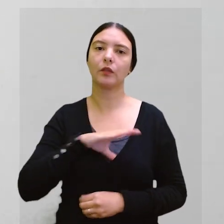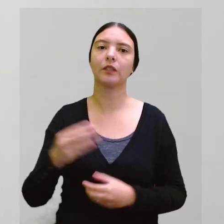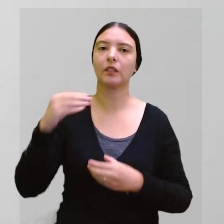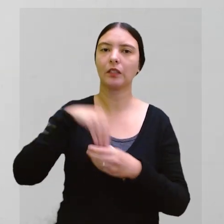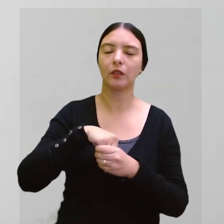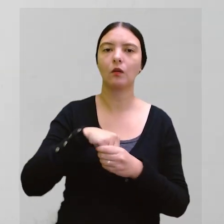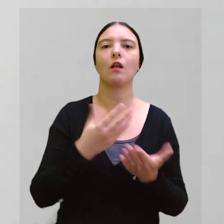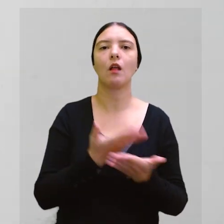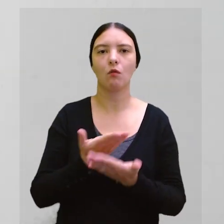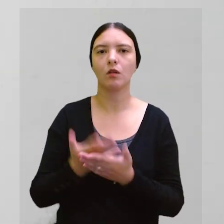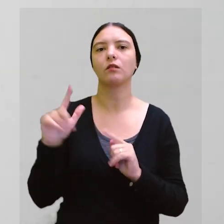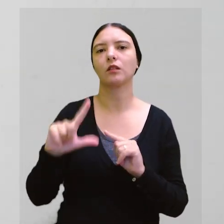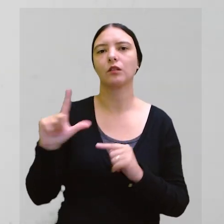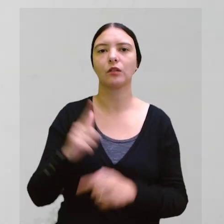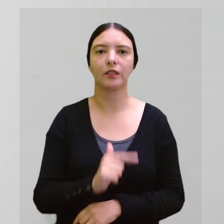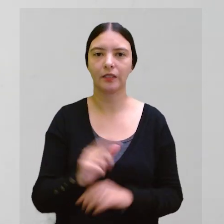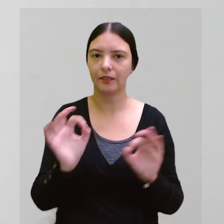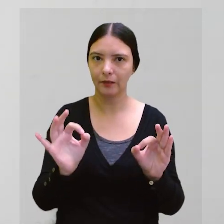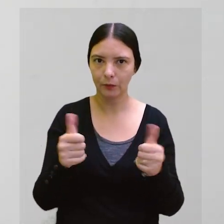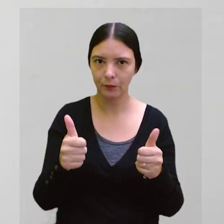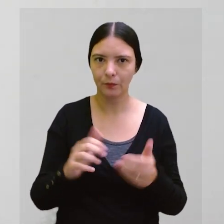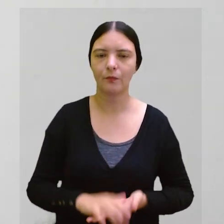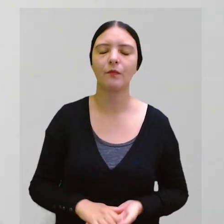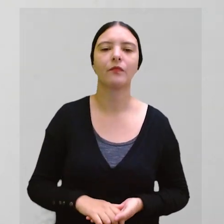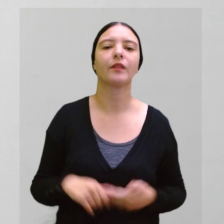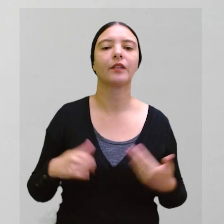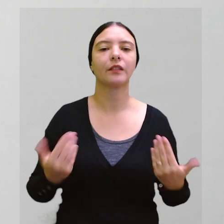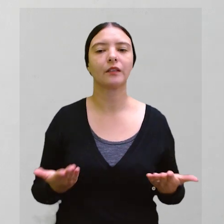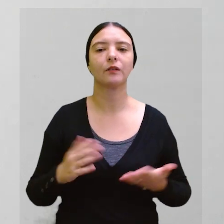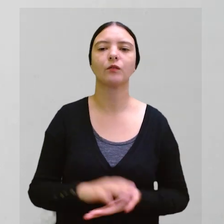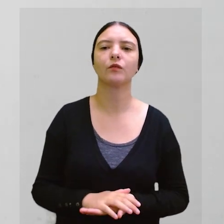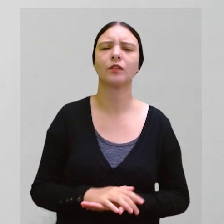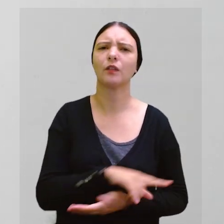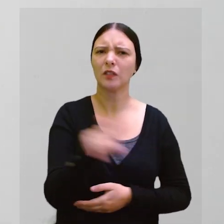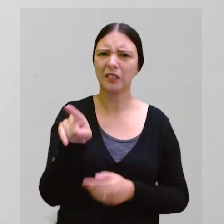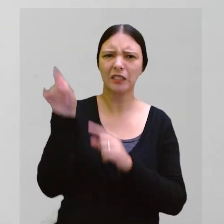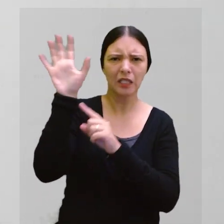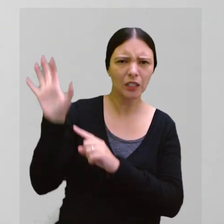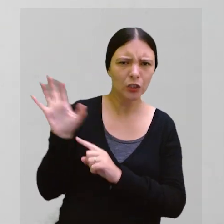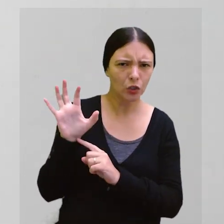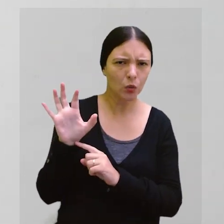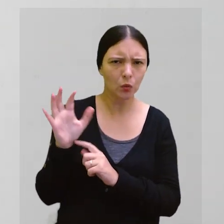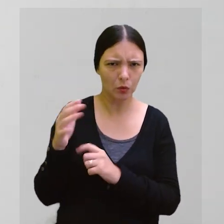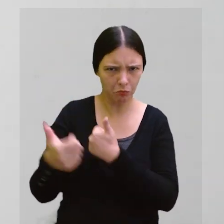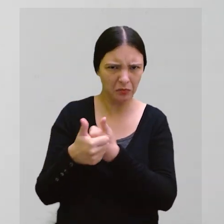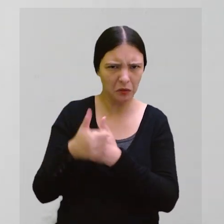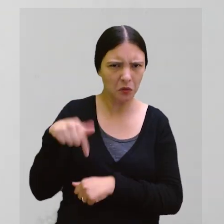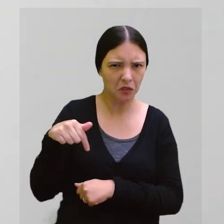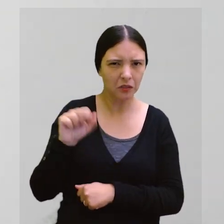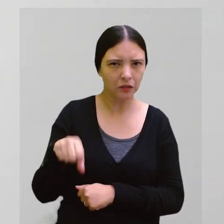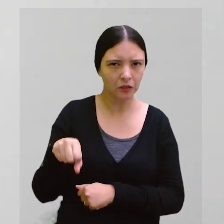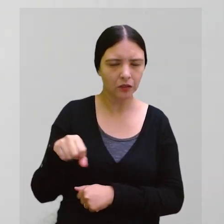tem as aulas de literatura, não é isso? Então, vocês são daqui da região também? Como é que é? Todo mundo daqui de perto?